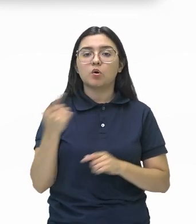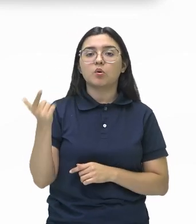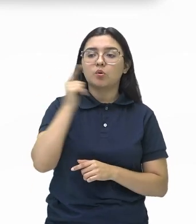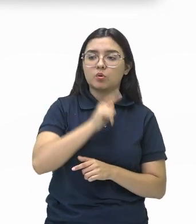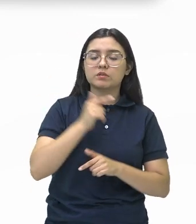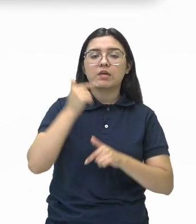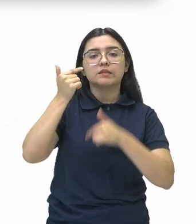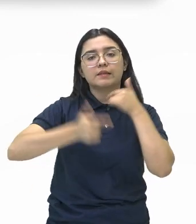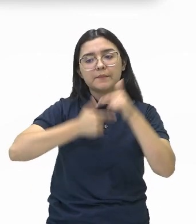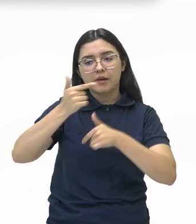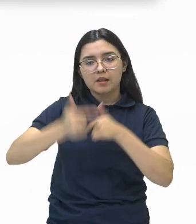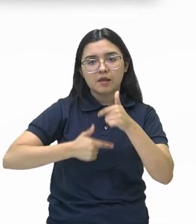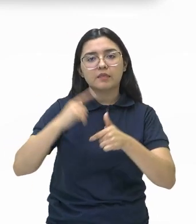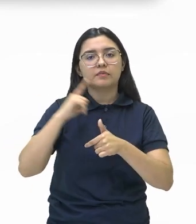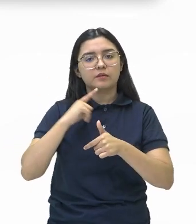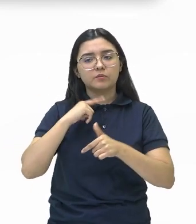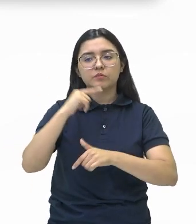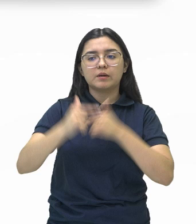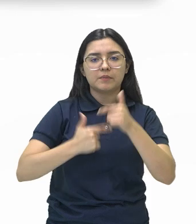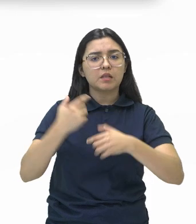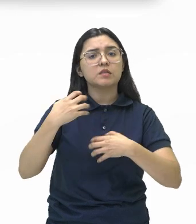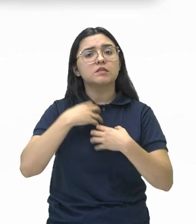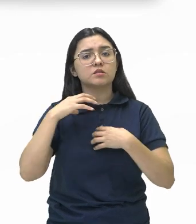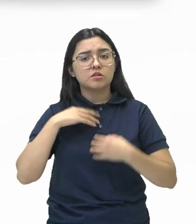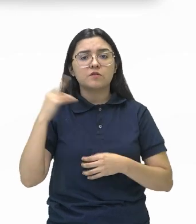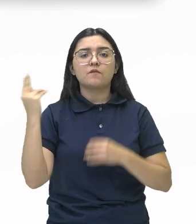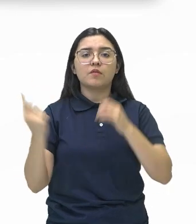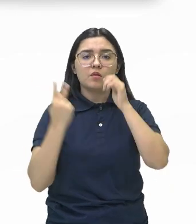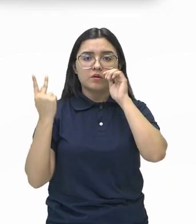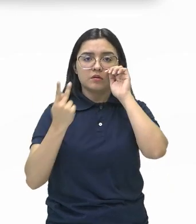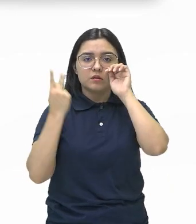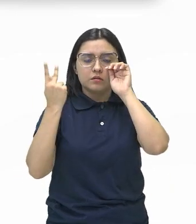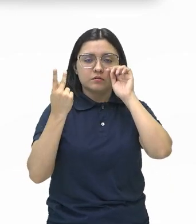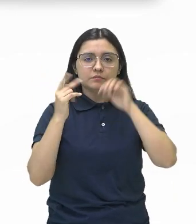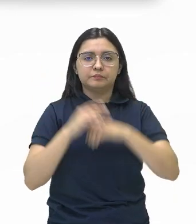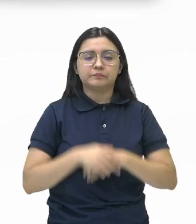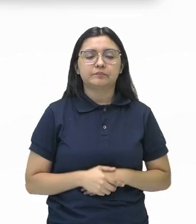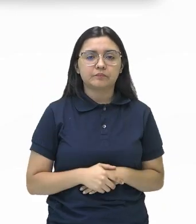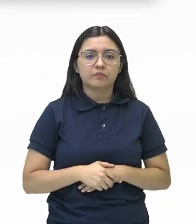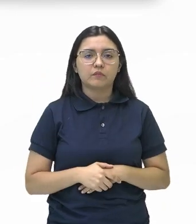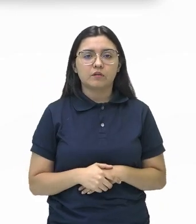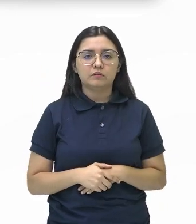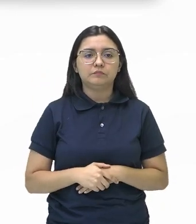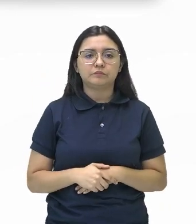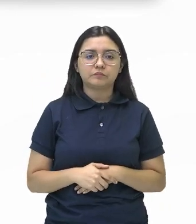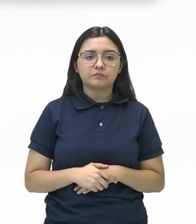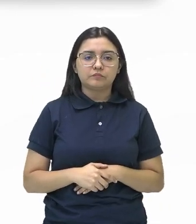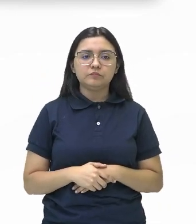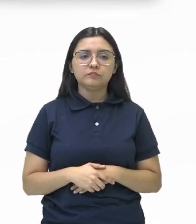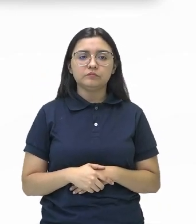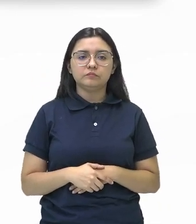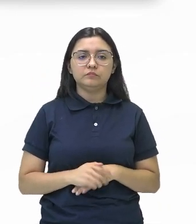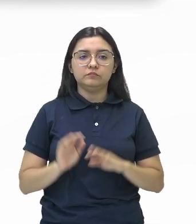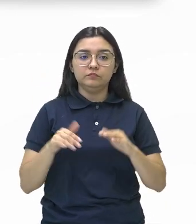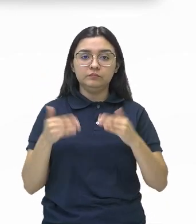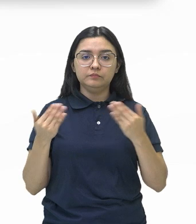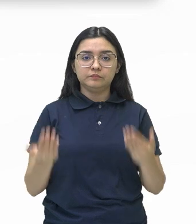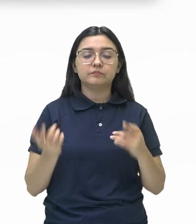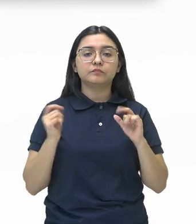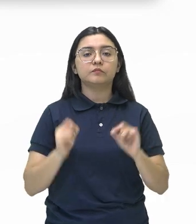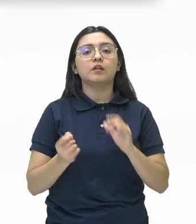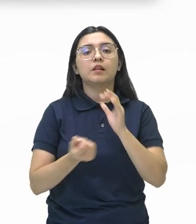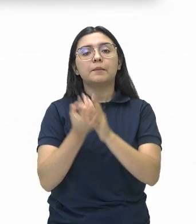pessoa que tem um trabalho, ela se sente valorizada, por estar ali, naquele trabalho. Então, ela